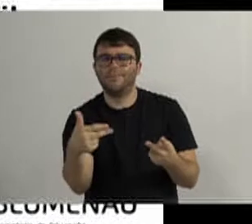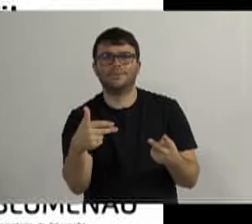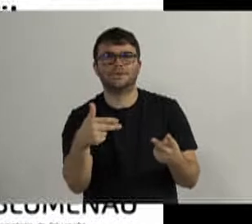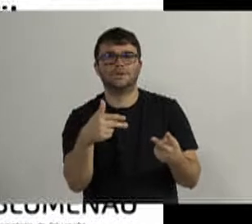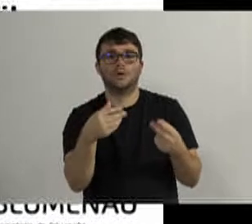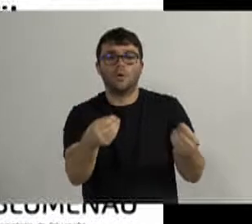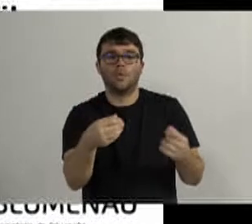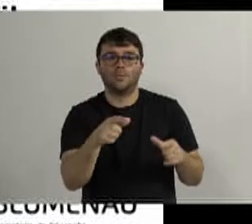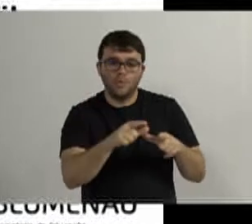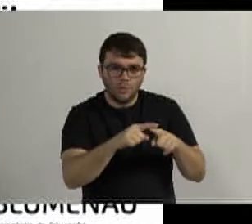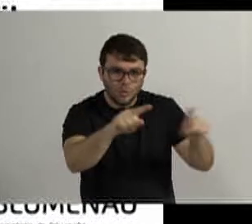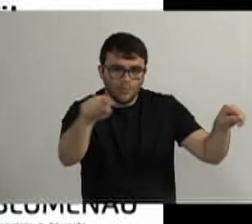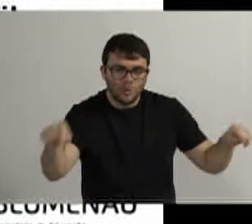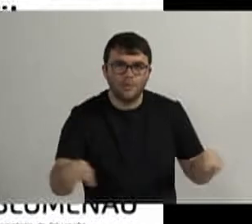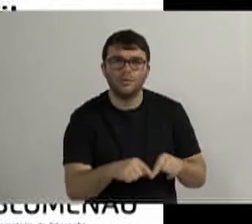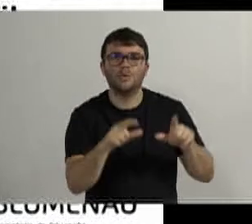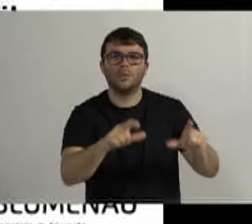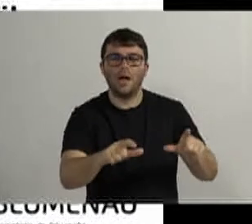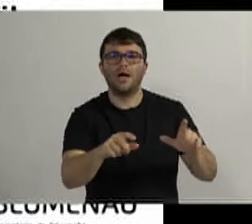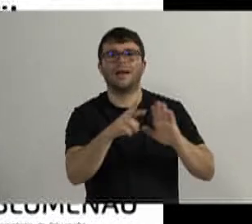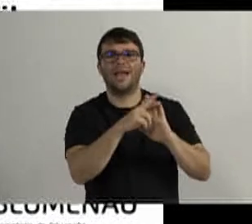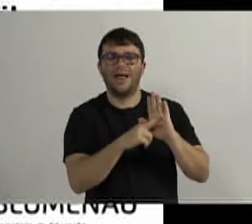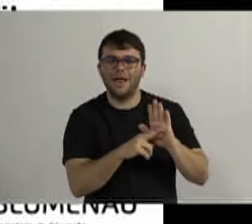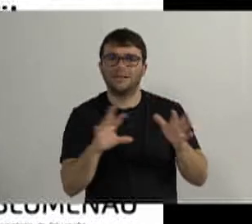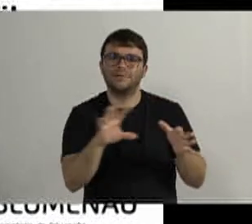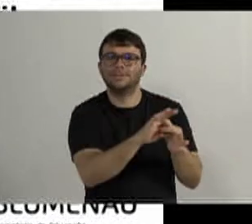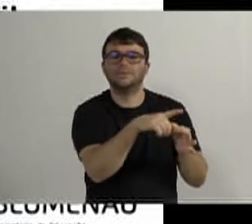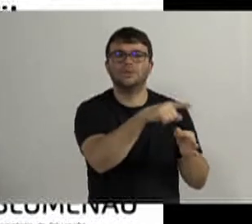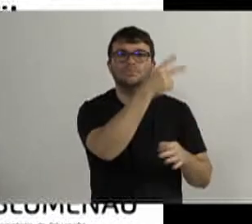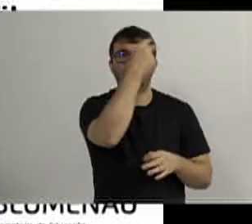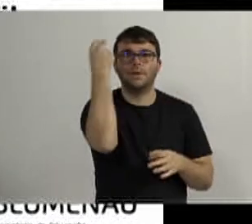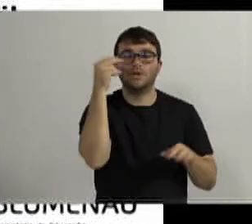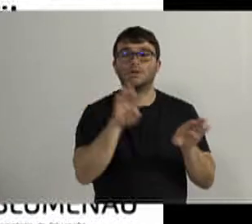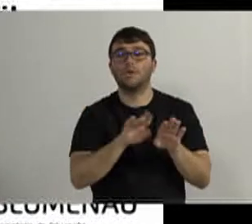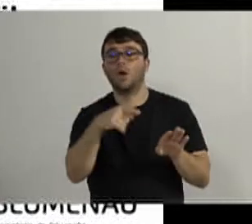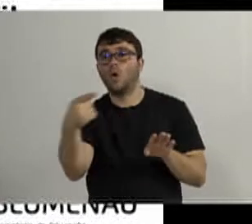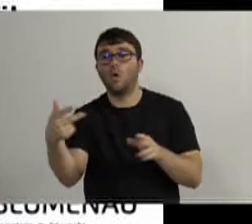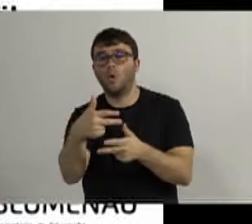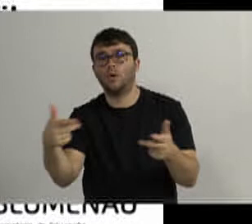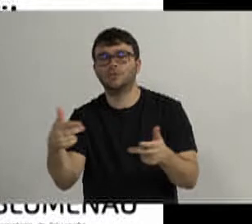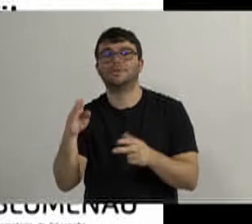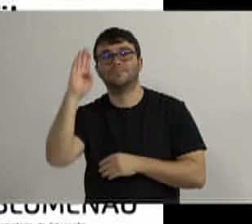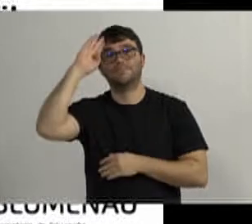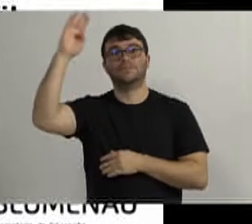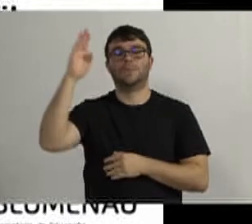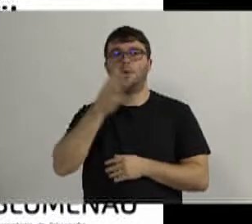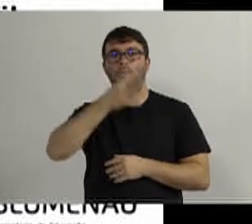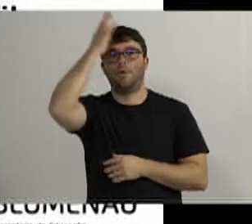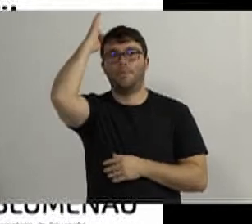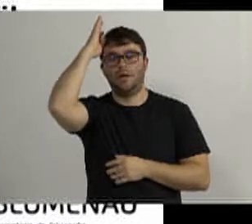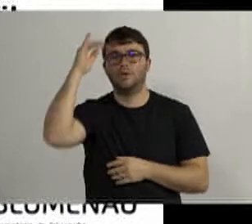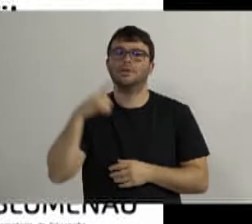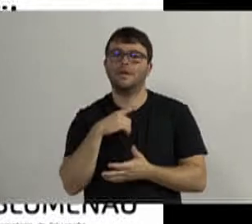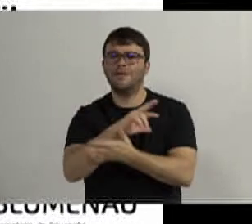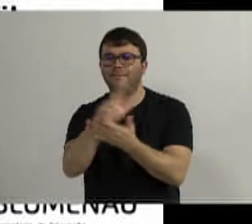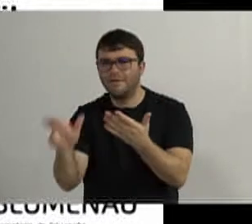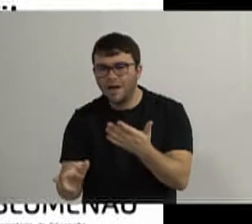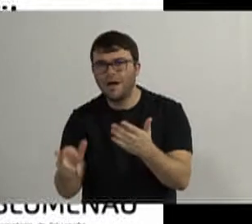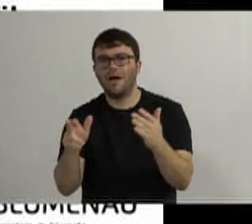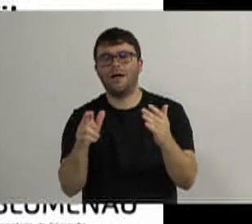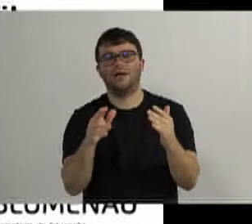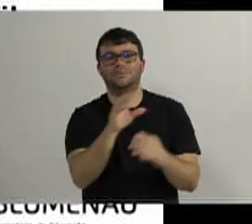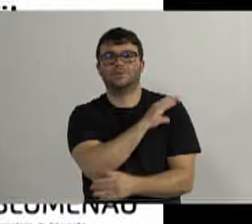espaço regularização seja junto ao município os outros olhos de controle principalmente bombeiro bombeiro nós temos uma quantidade grande de unidades